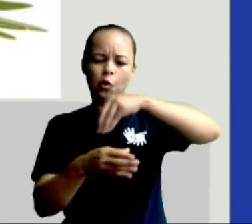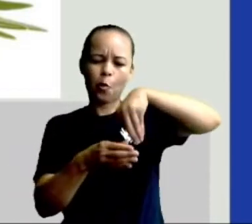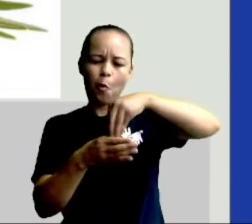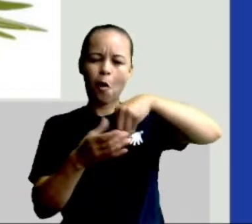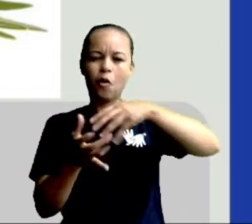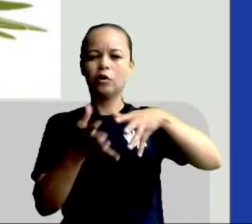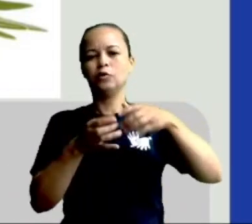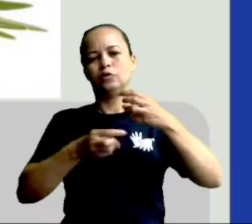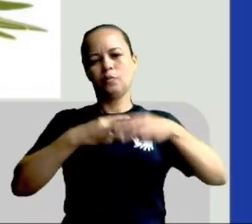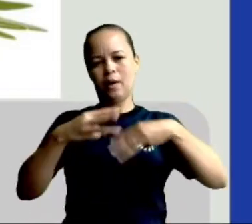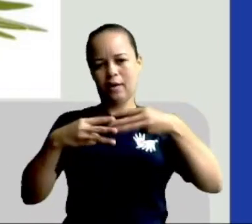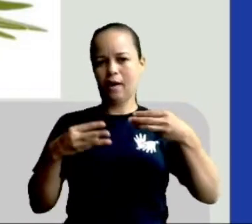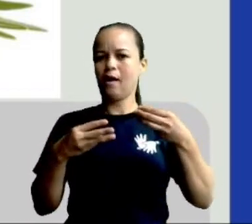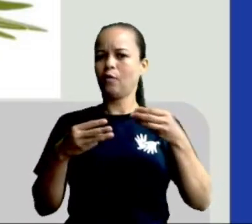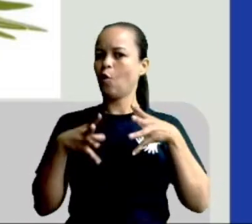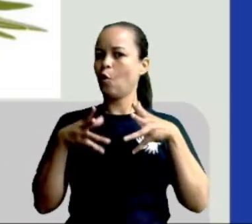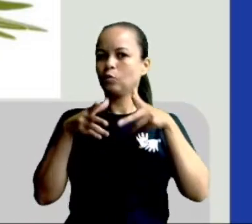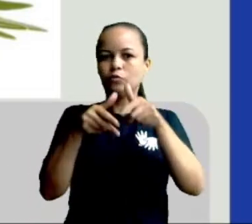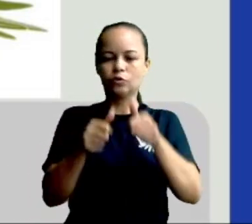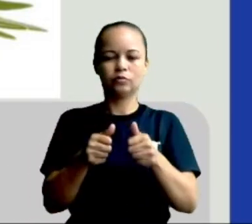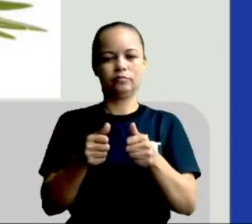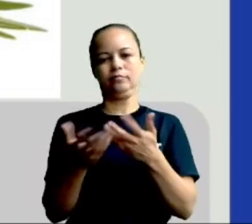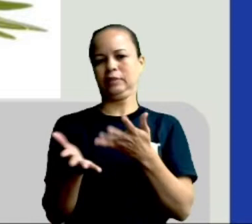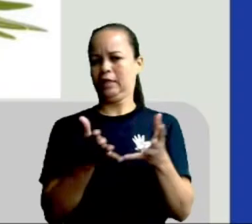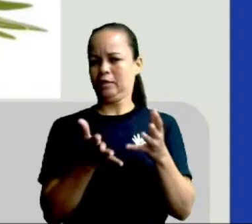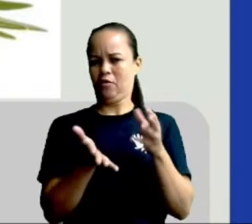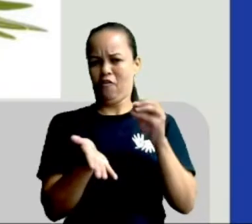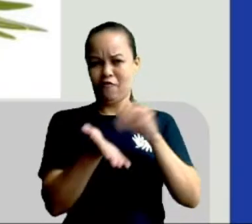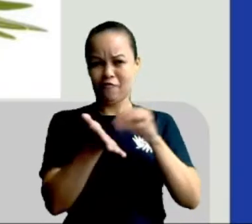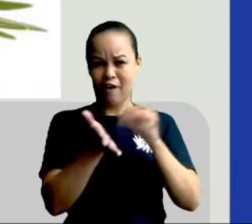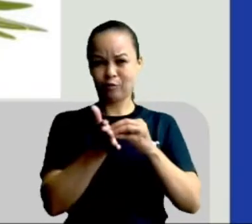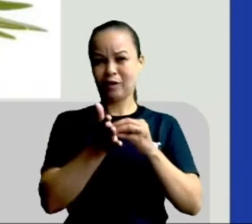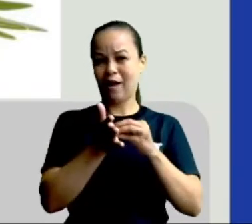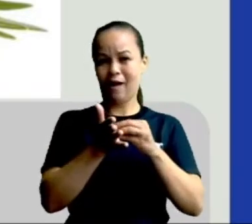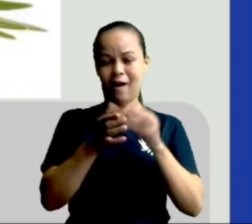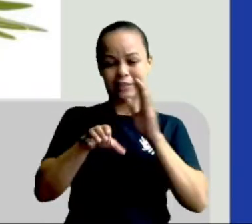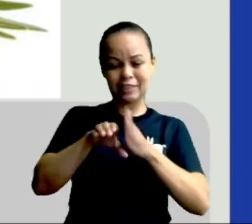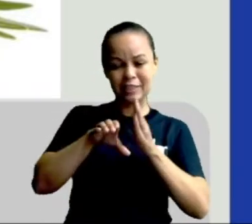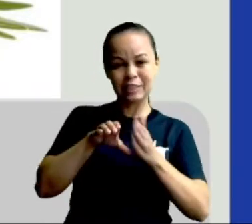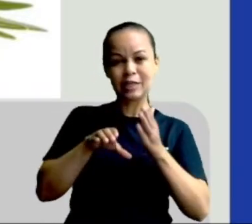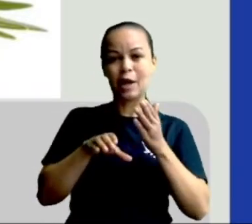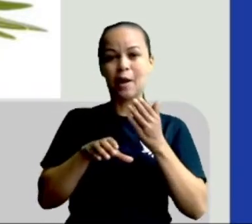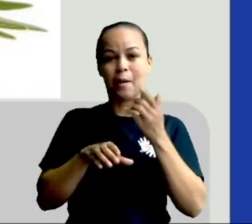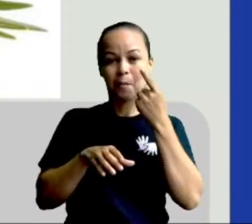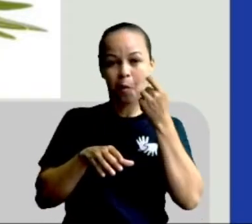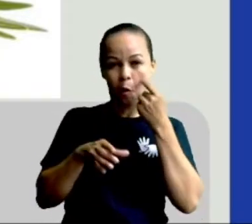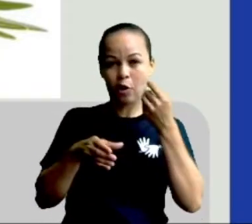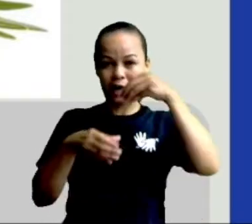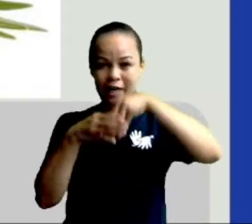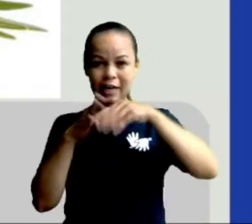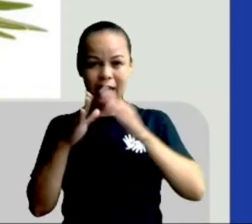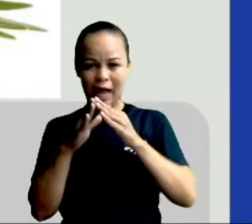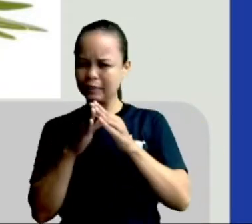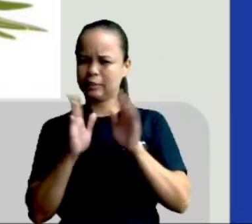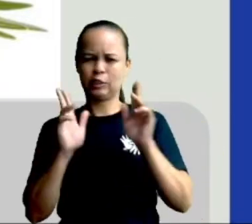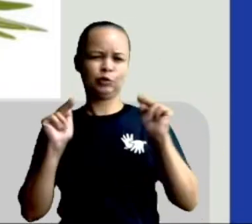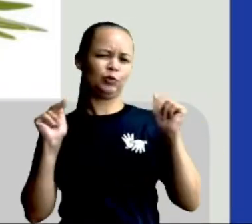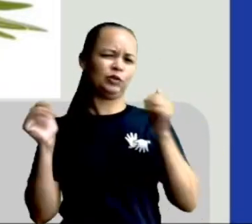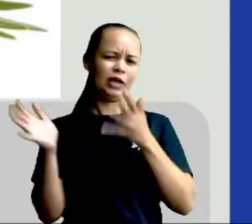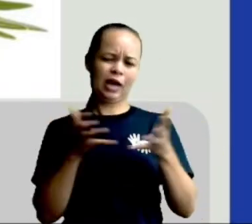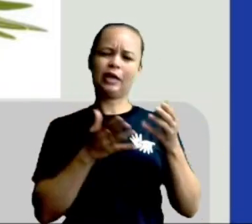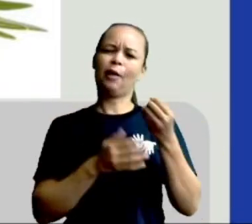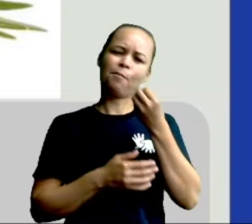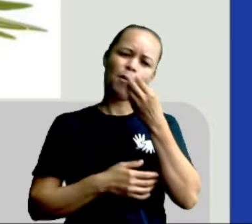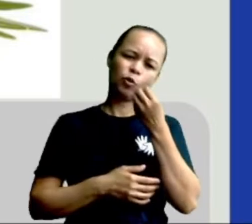em todo canto. Na minha casa mesmo não pode faltar cebola. Cebola é importante para temperar qualquer alimento e é um alimento